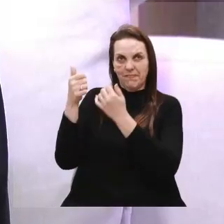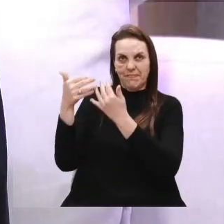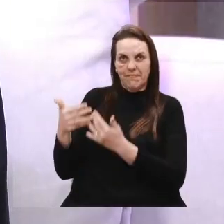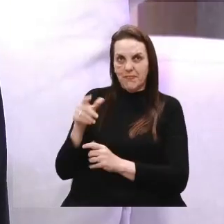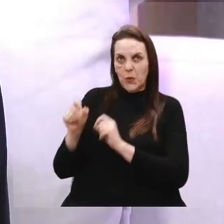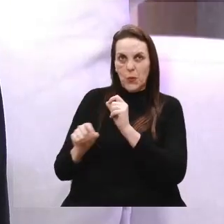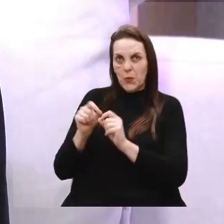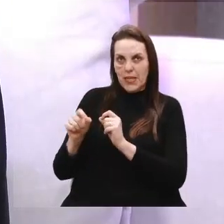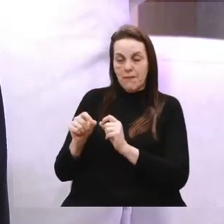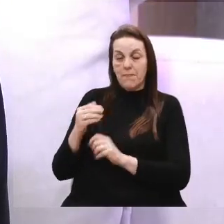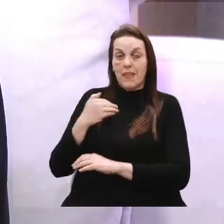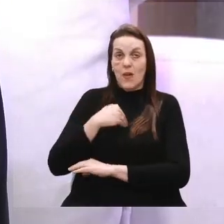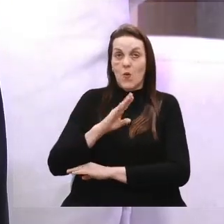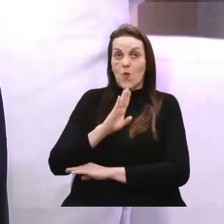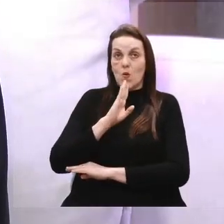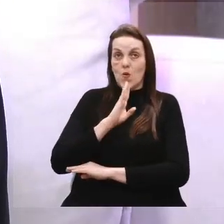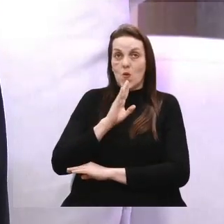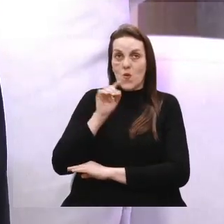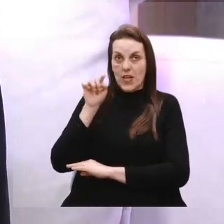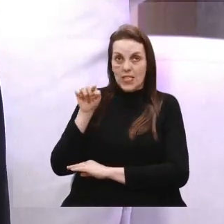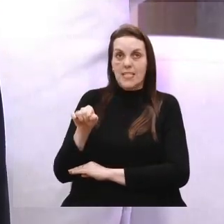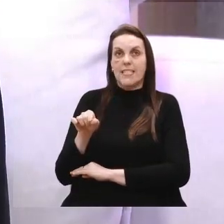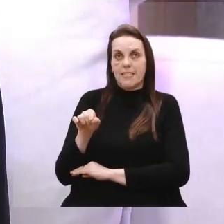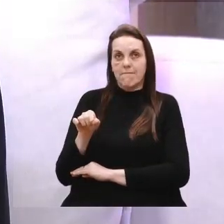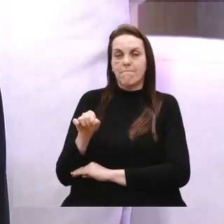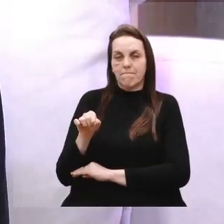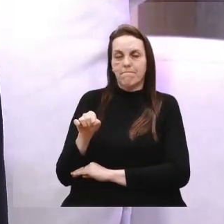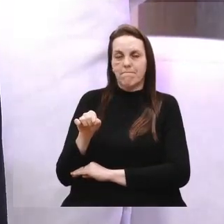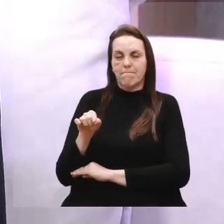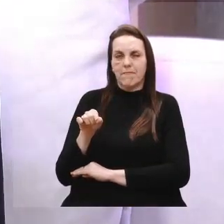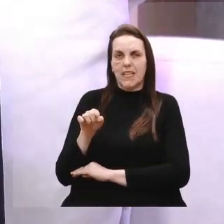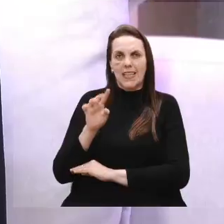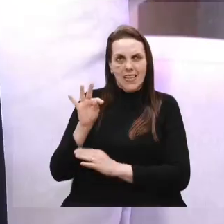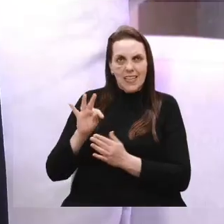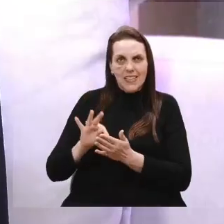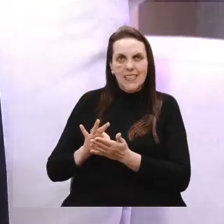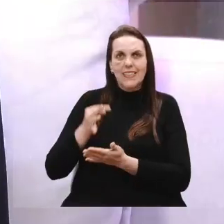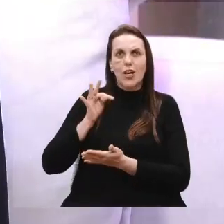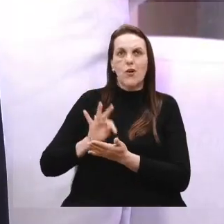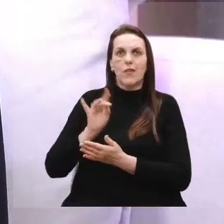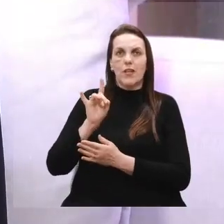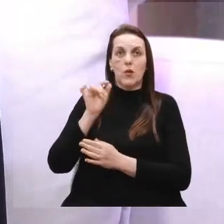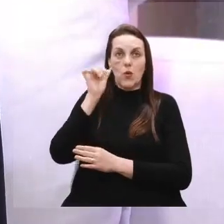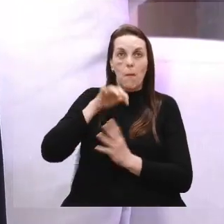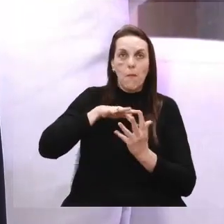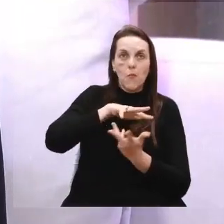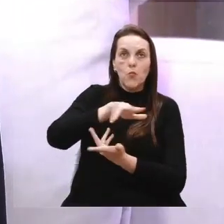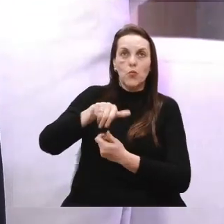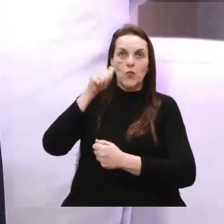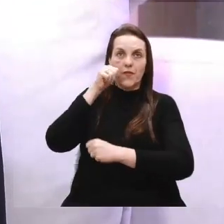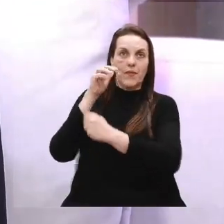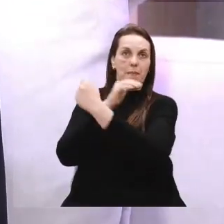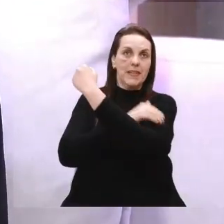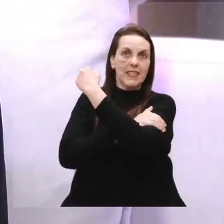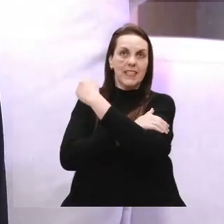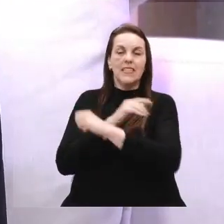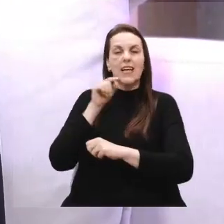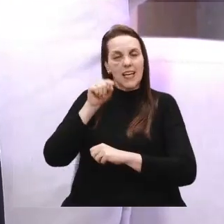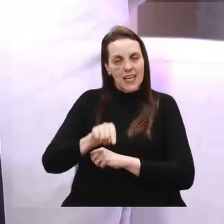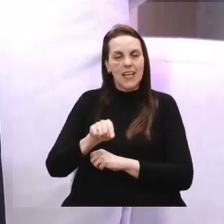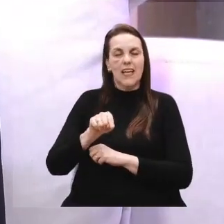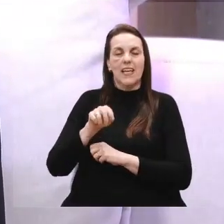eu conheci, né, teoricamente, o mundo feminista pelas mãos da